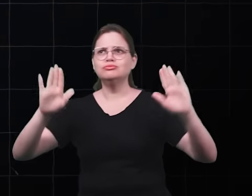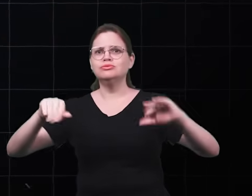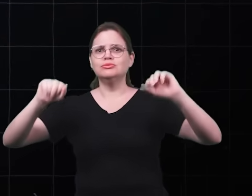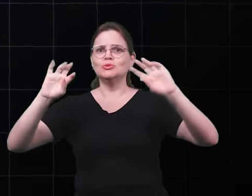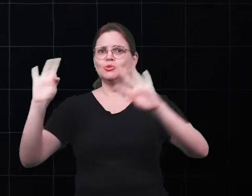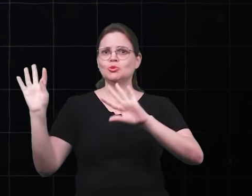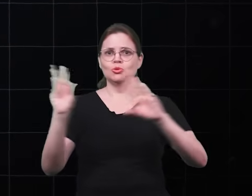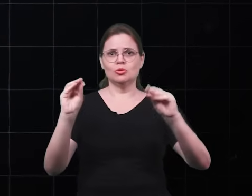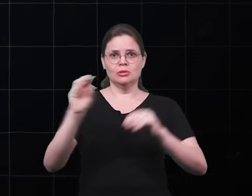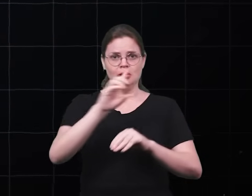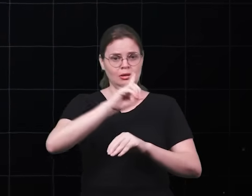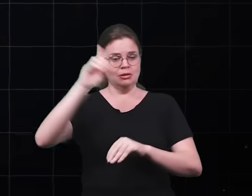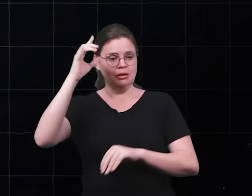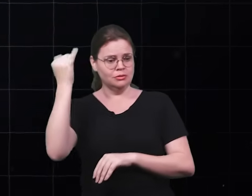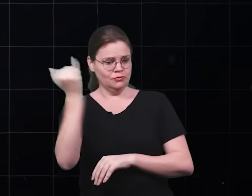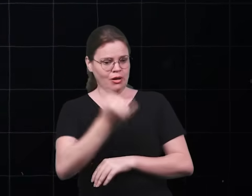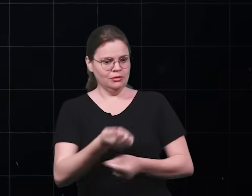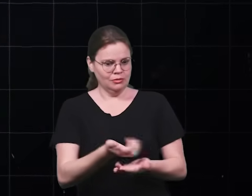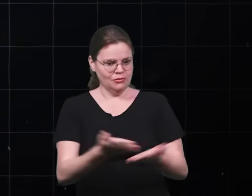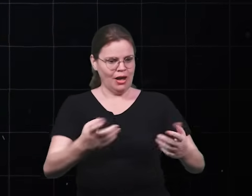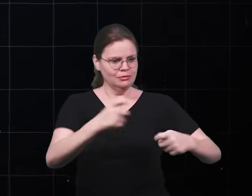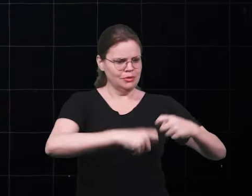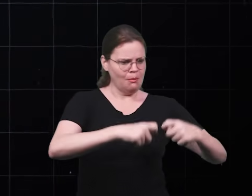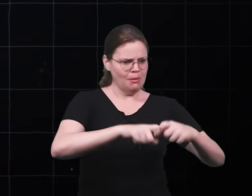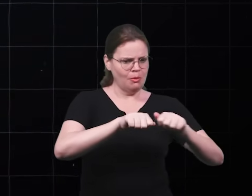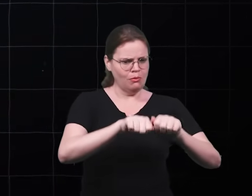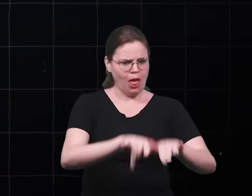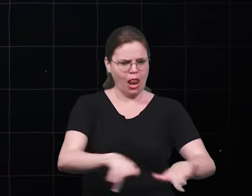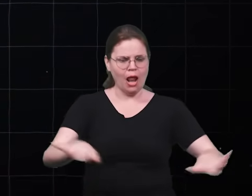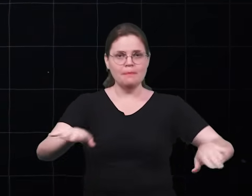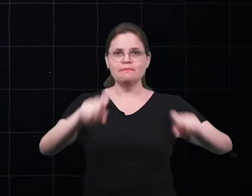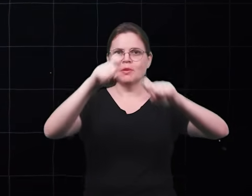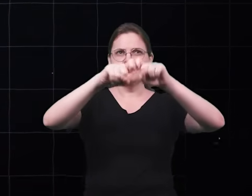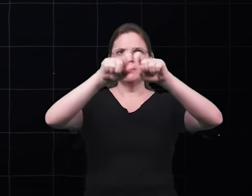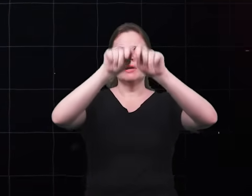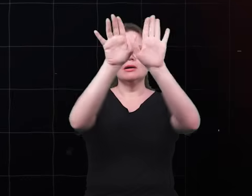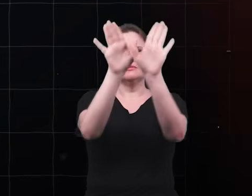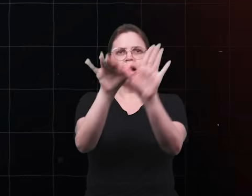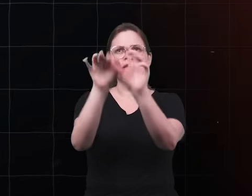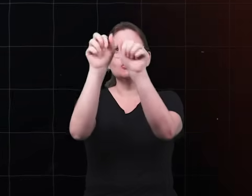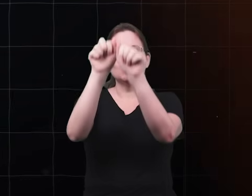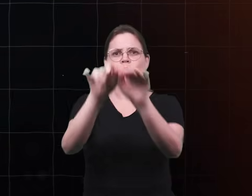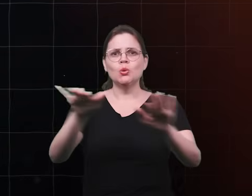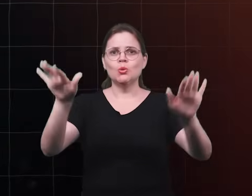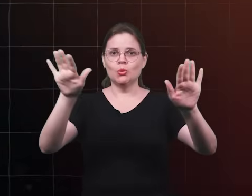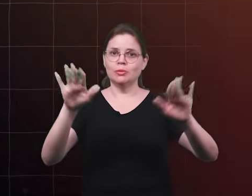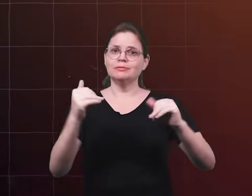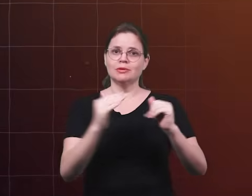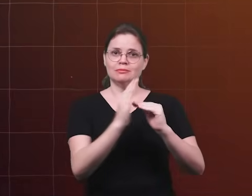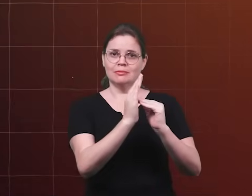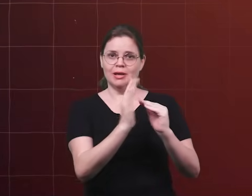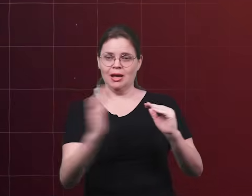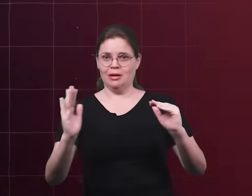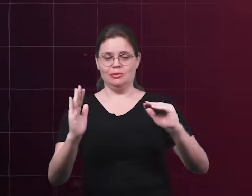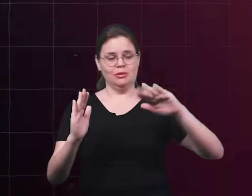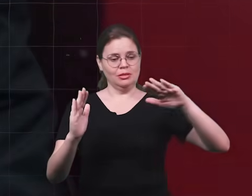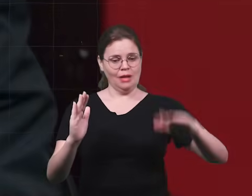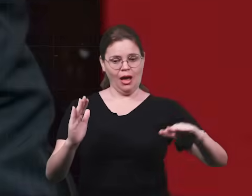enchei as águas nos mares e as aves se multipliquem na terra. E foi à tarde e amanhã o dia